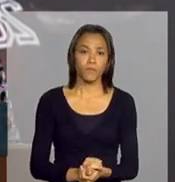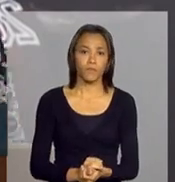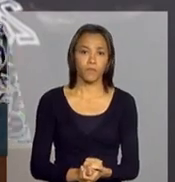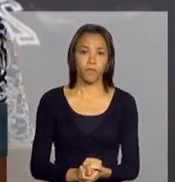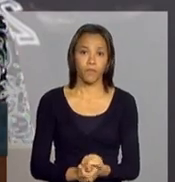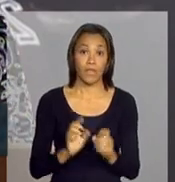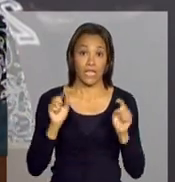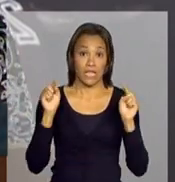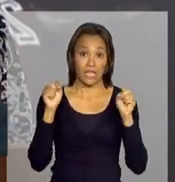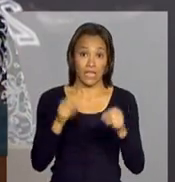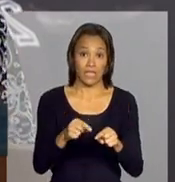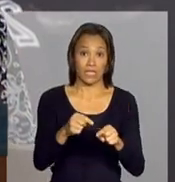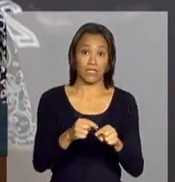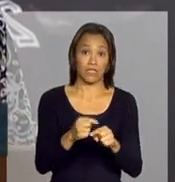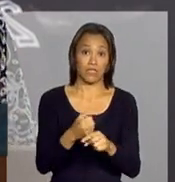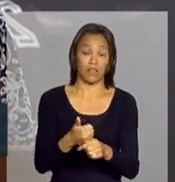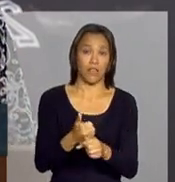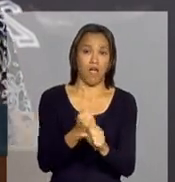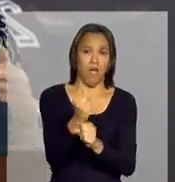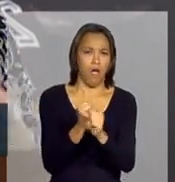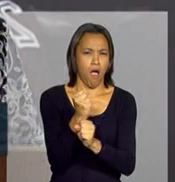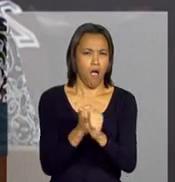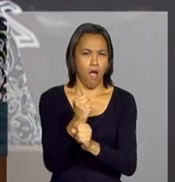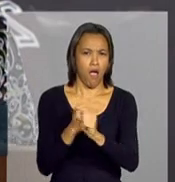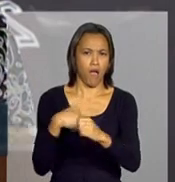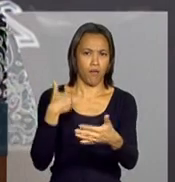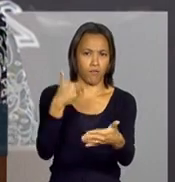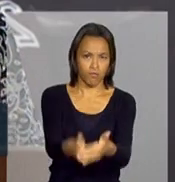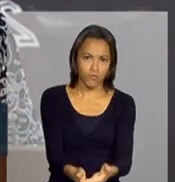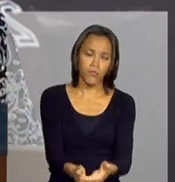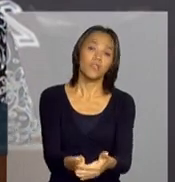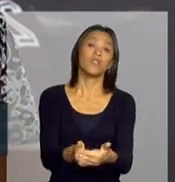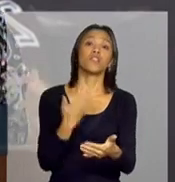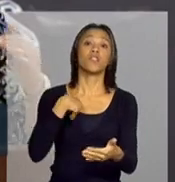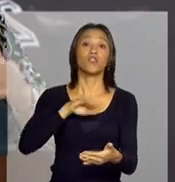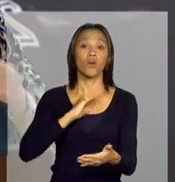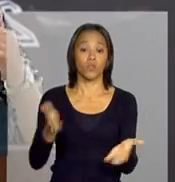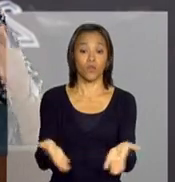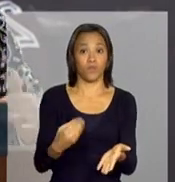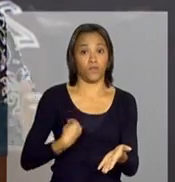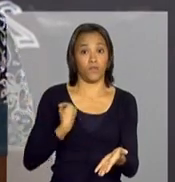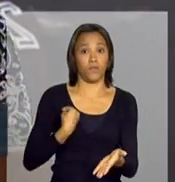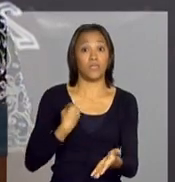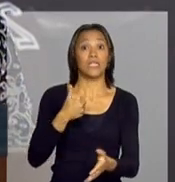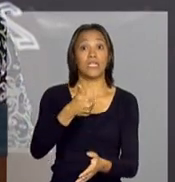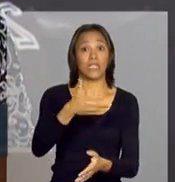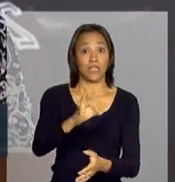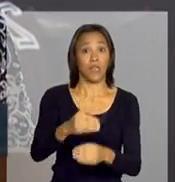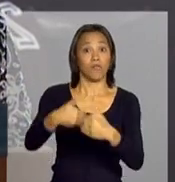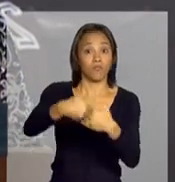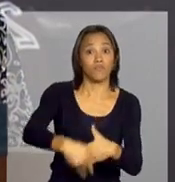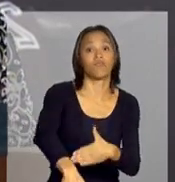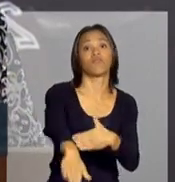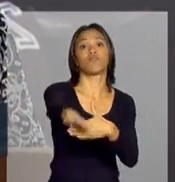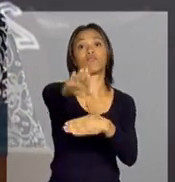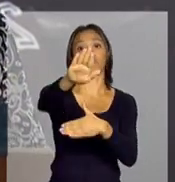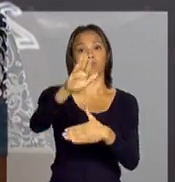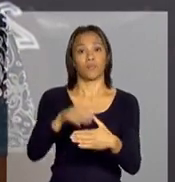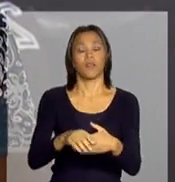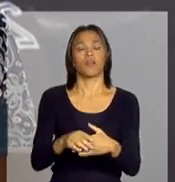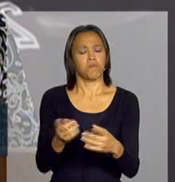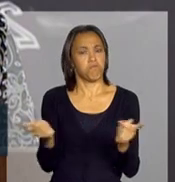nessas décadas que estamos da década que nós estamos vivendo e nas décadas seguintes